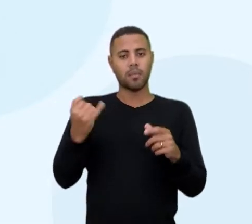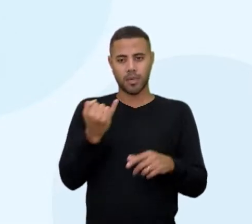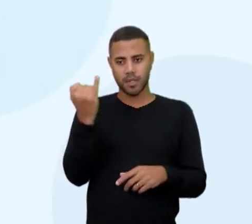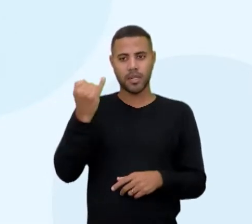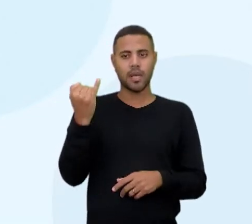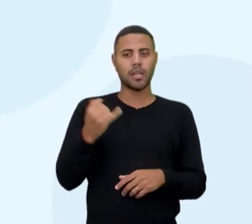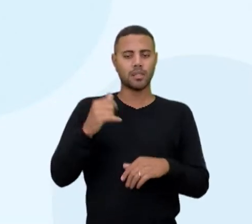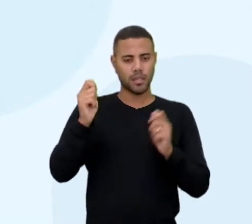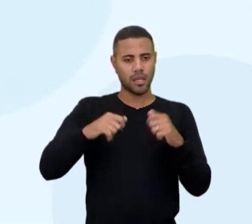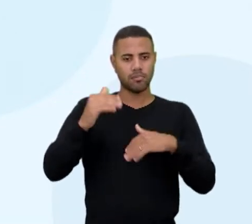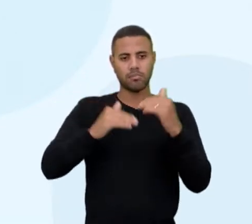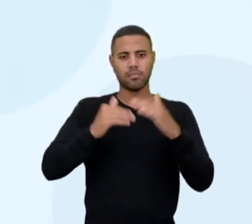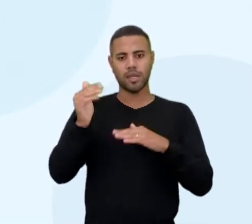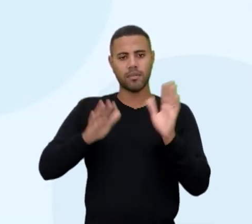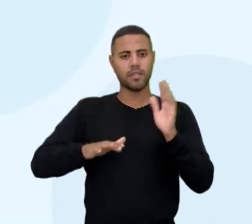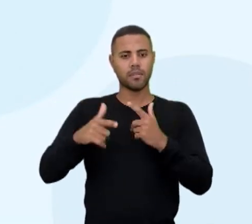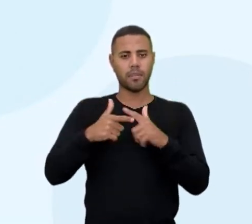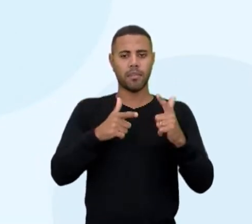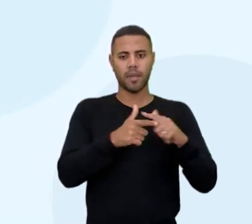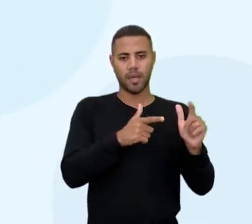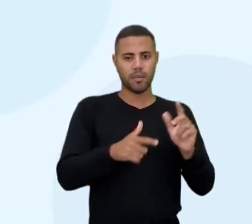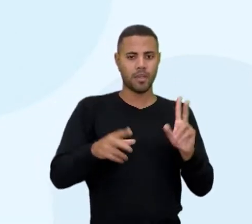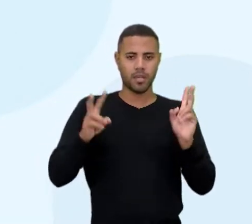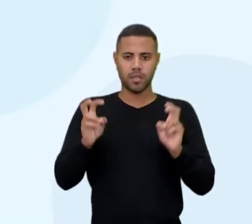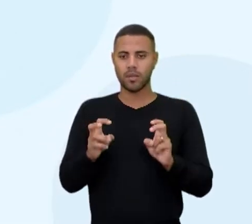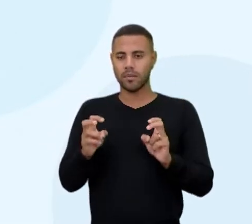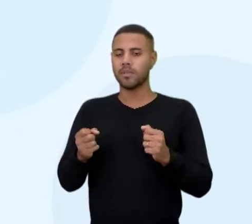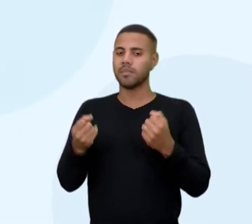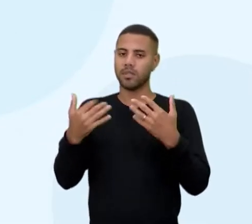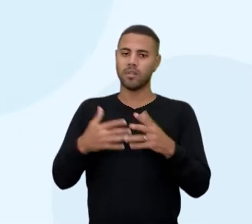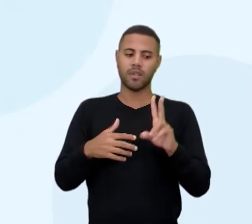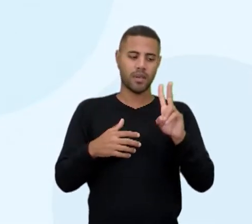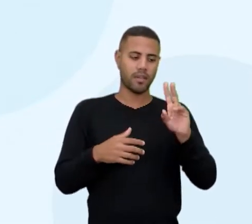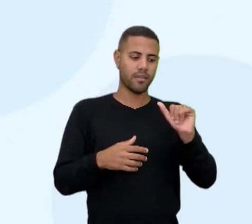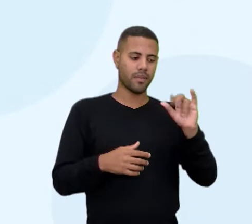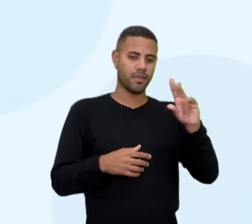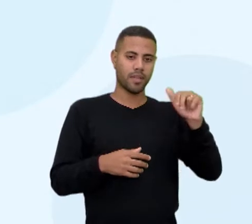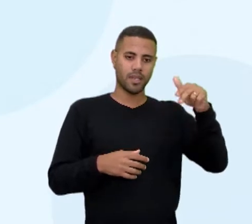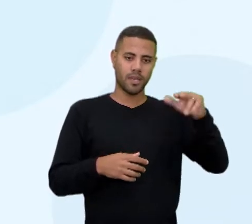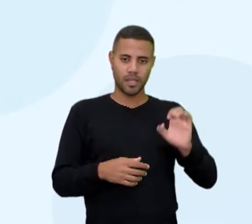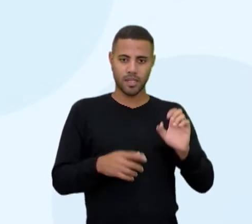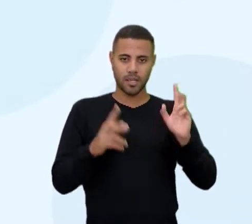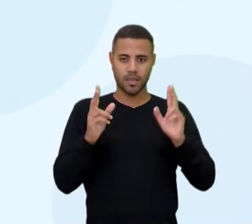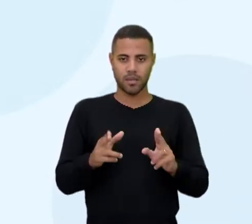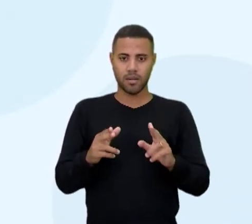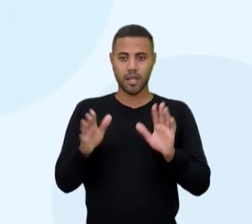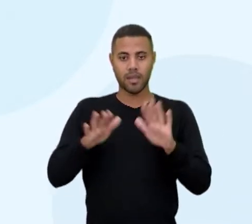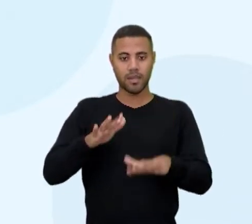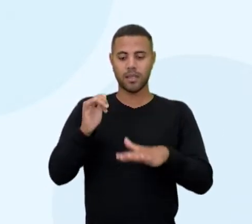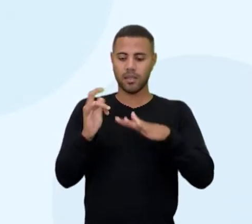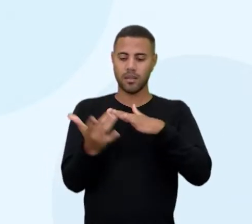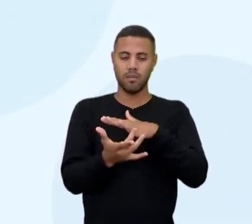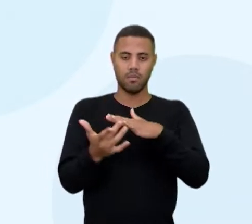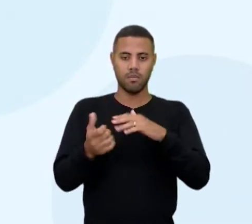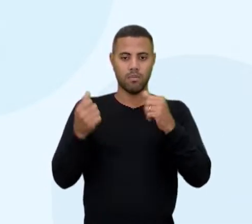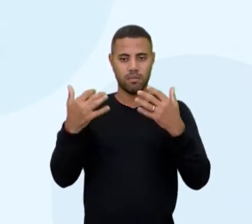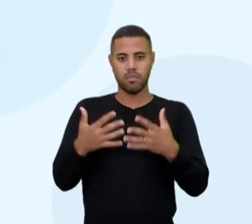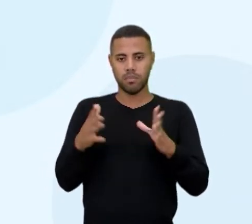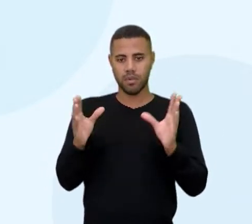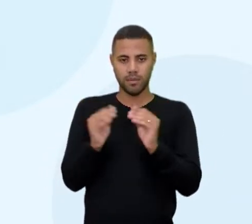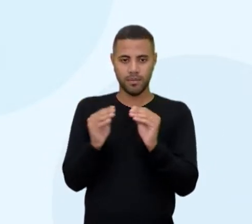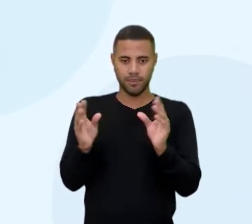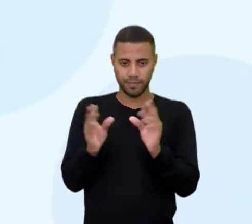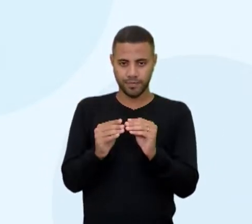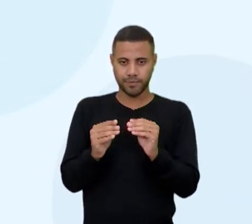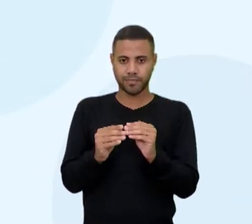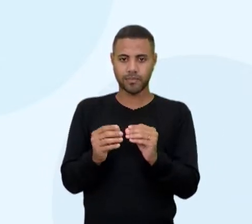de um determinado problema, que aí está relacionado ao que a professora Viviane estava falando aqui agora. No caso das redes sociais, eles otimizam a timeline